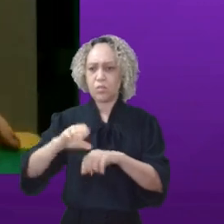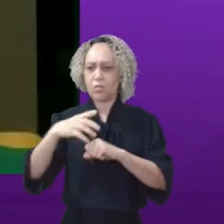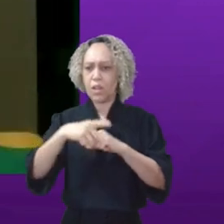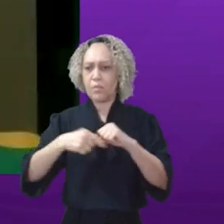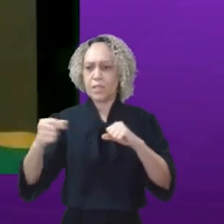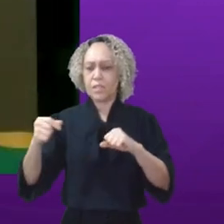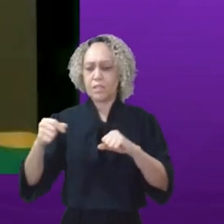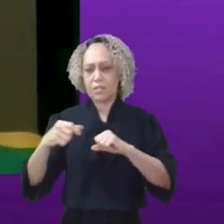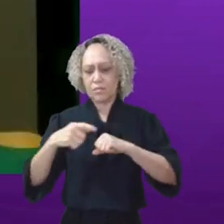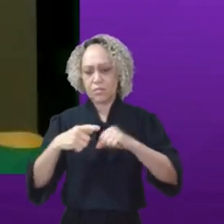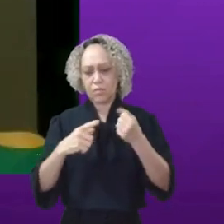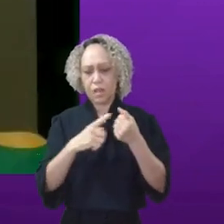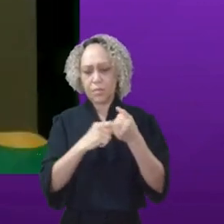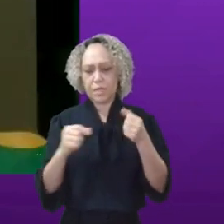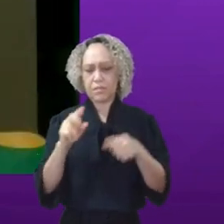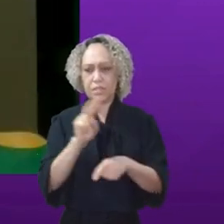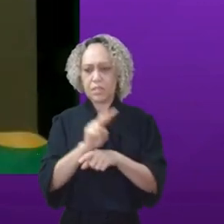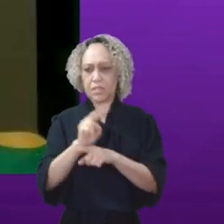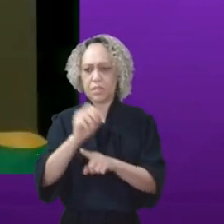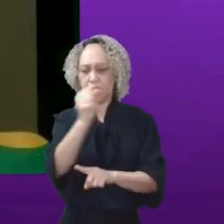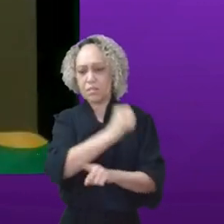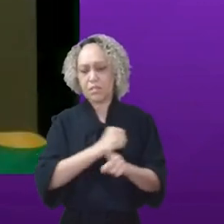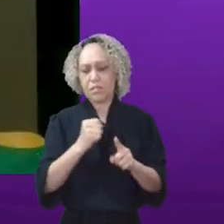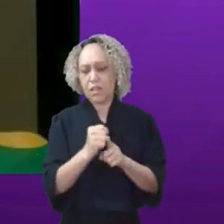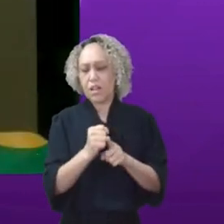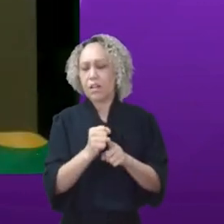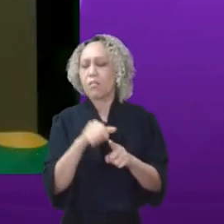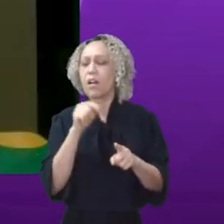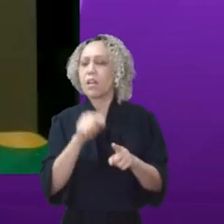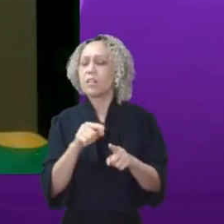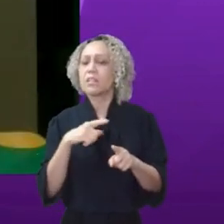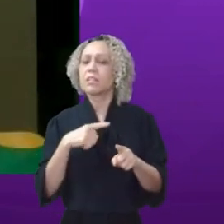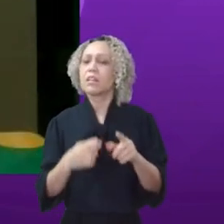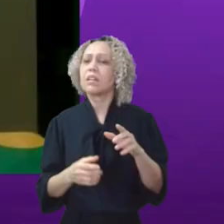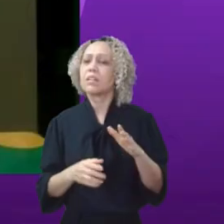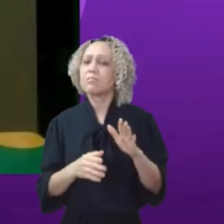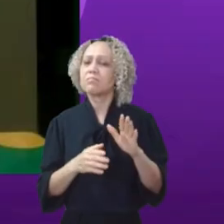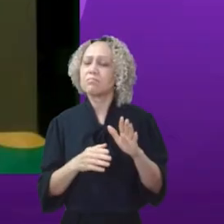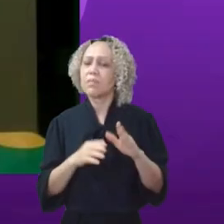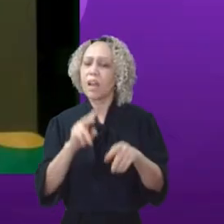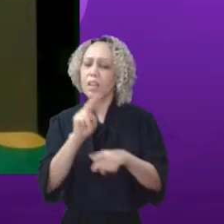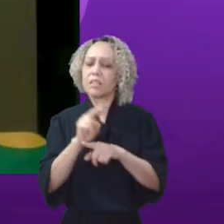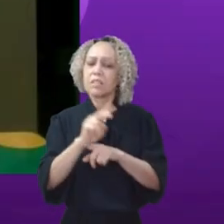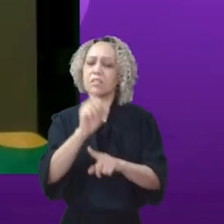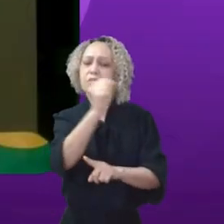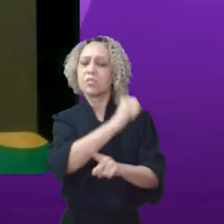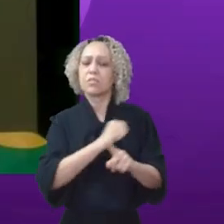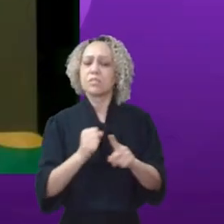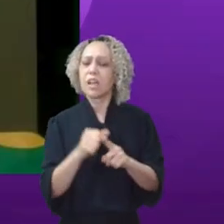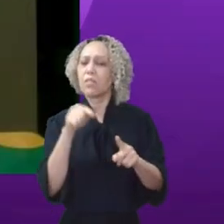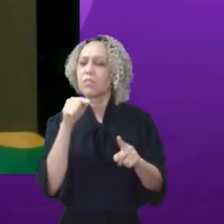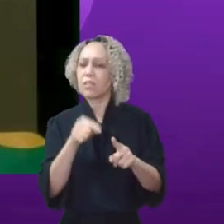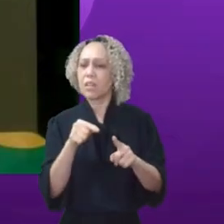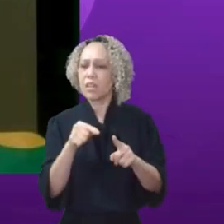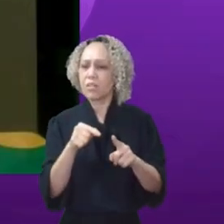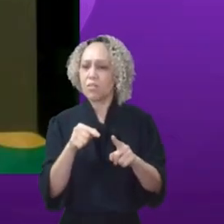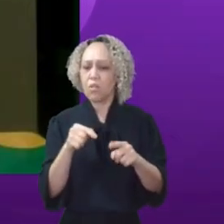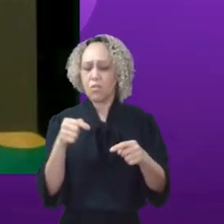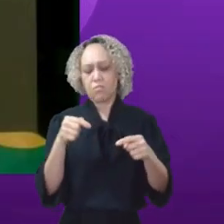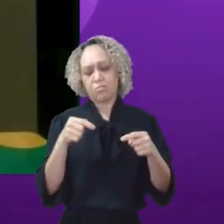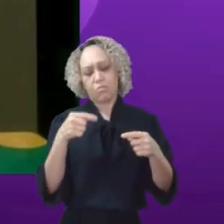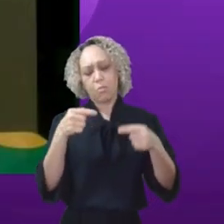do 194, que se estabelece a assistência social como uma política pública, diferente daquilo que